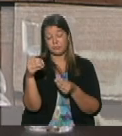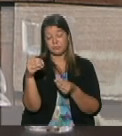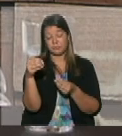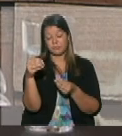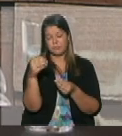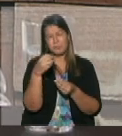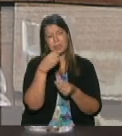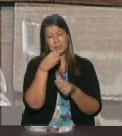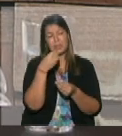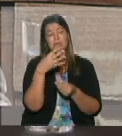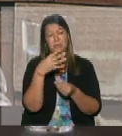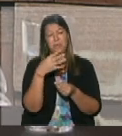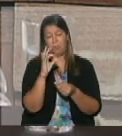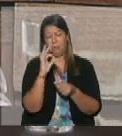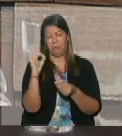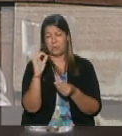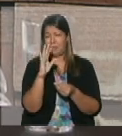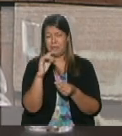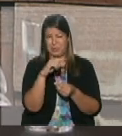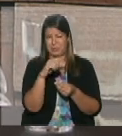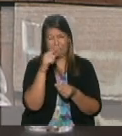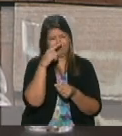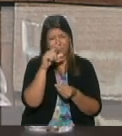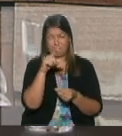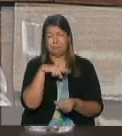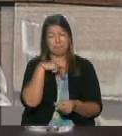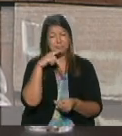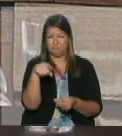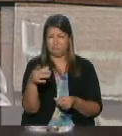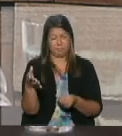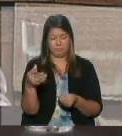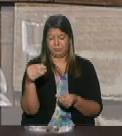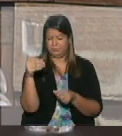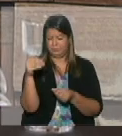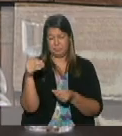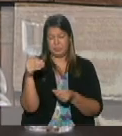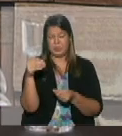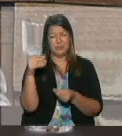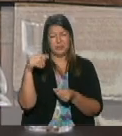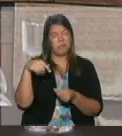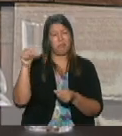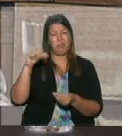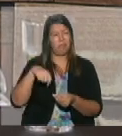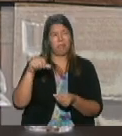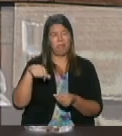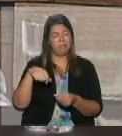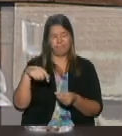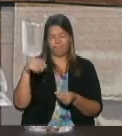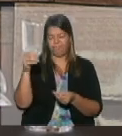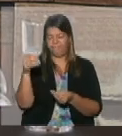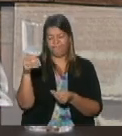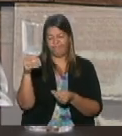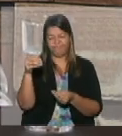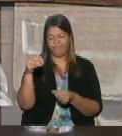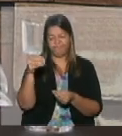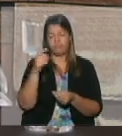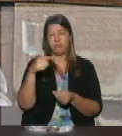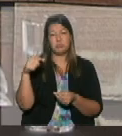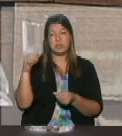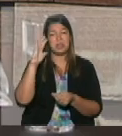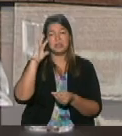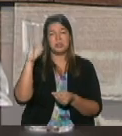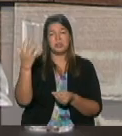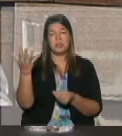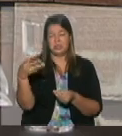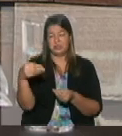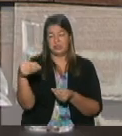vai ganhar absolutamente nada. Porque é um texto para baixo, é um texto que não oferece soluções, você